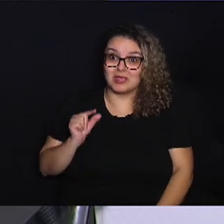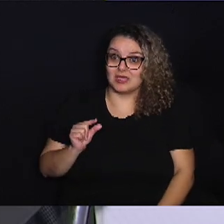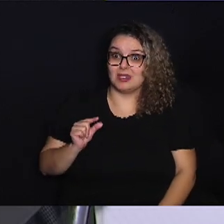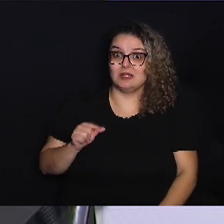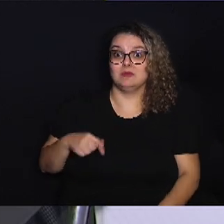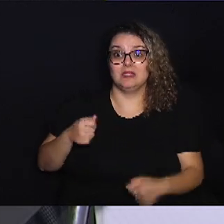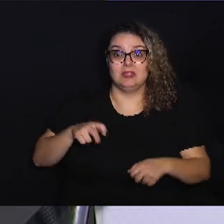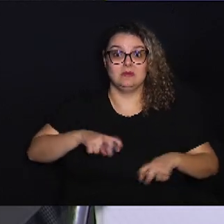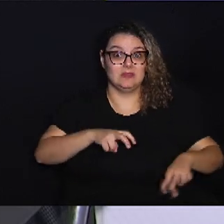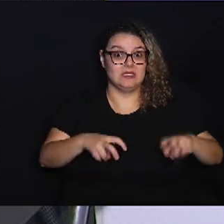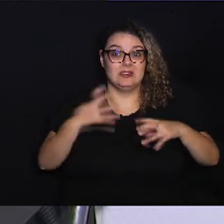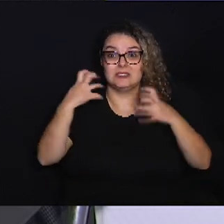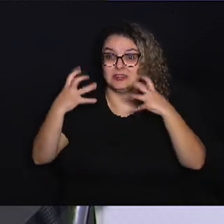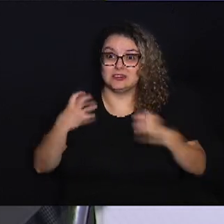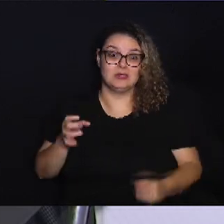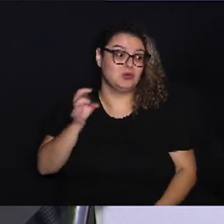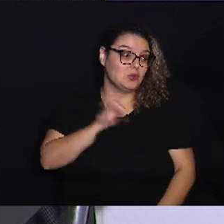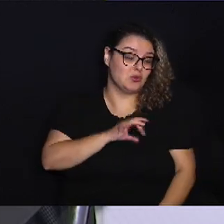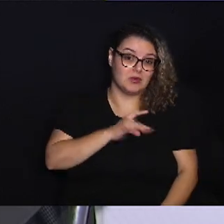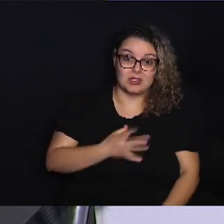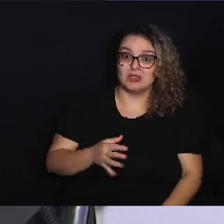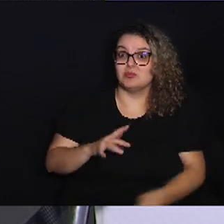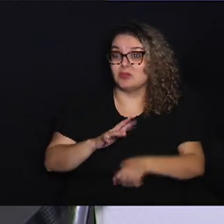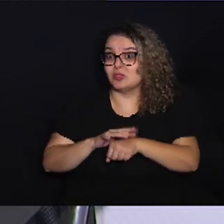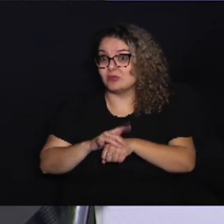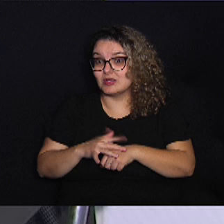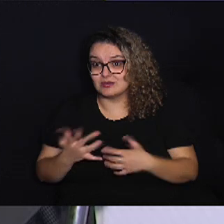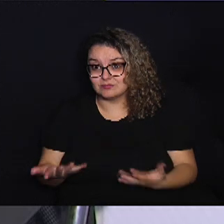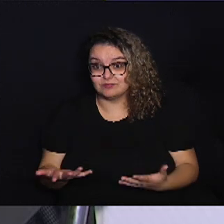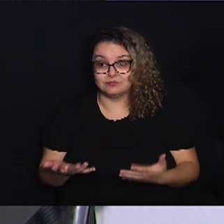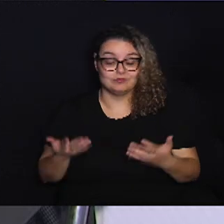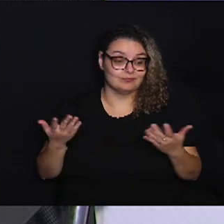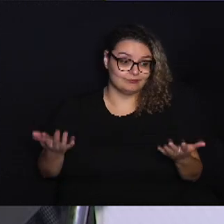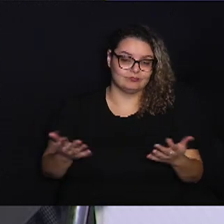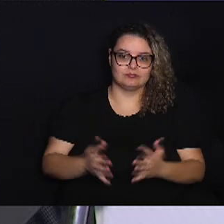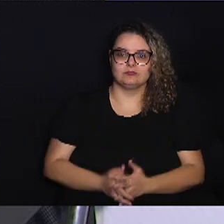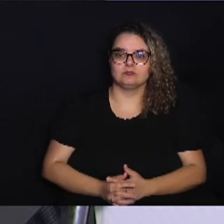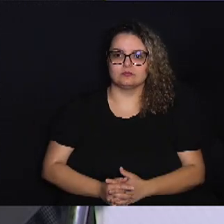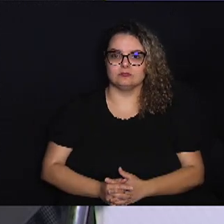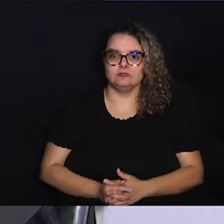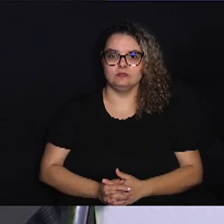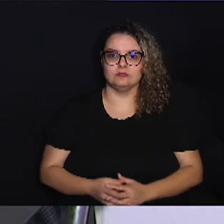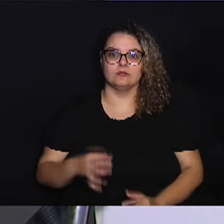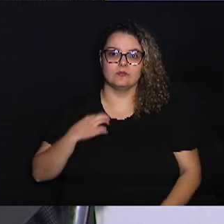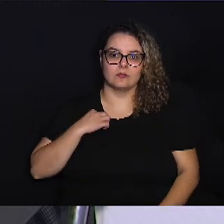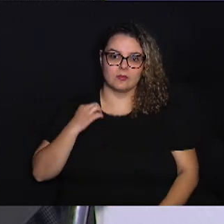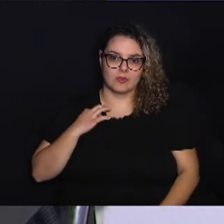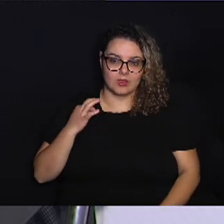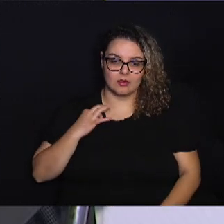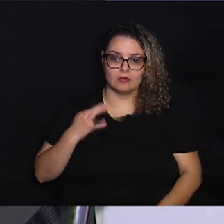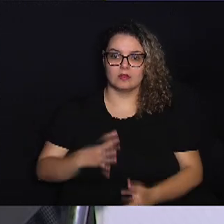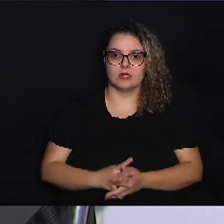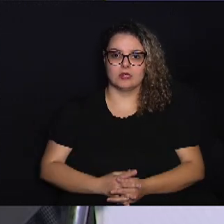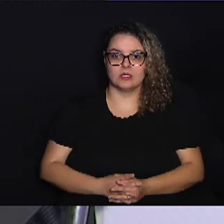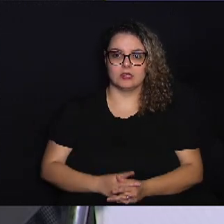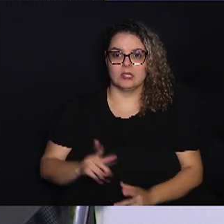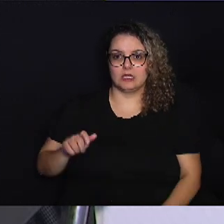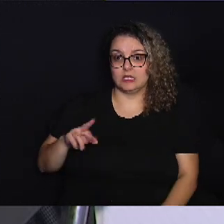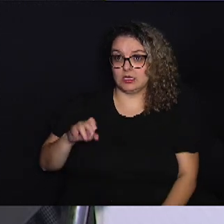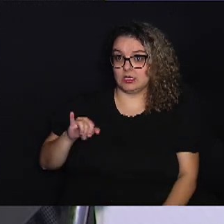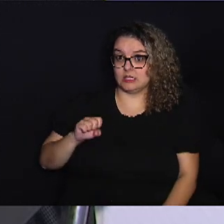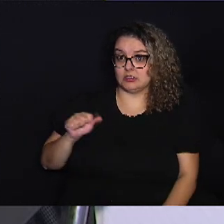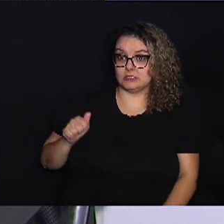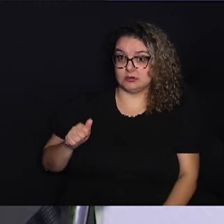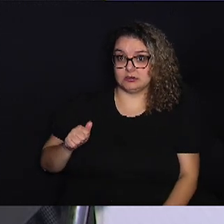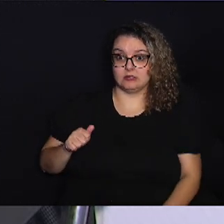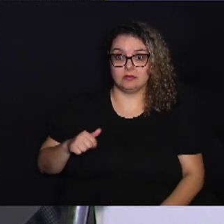e estressados, e com medo, e doentes, enfim. Aí a voluntária foi, a Larissa, e fez um